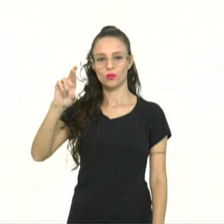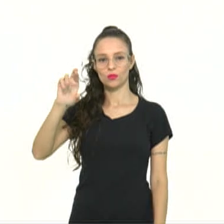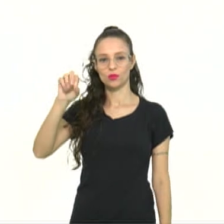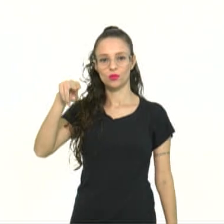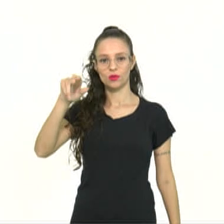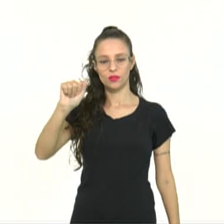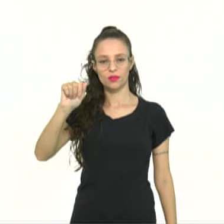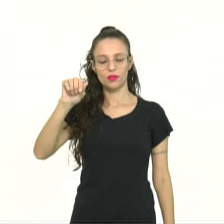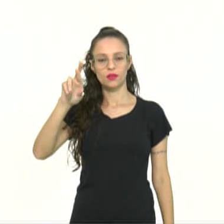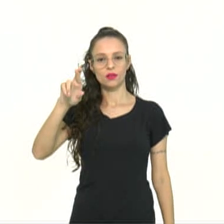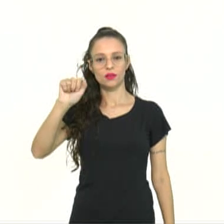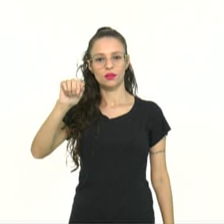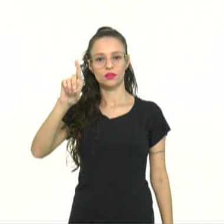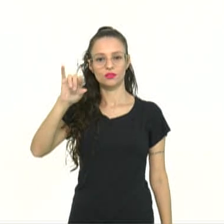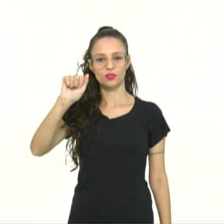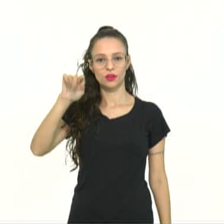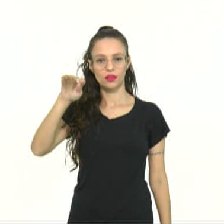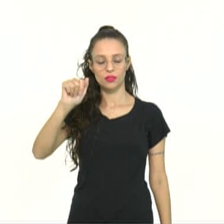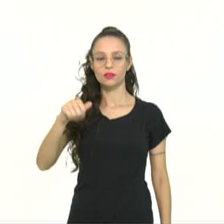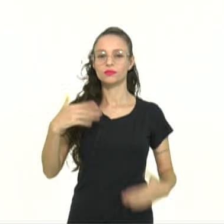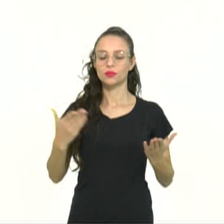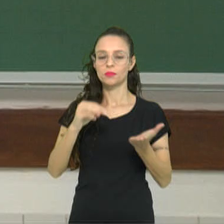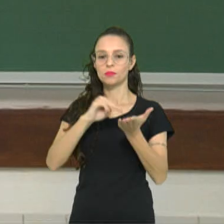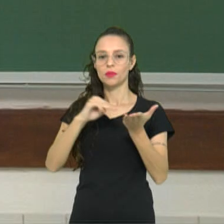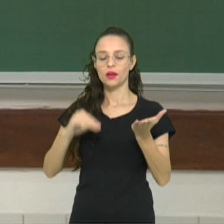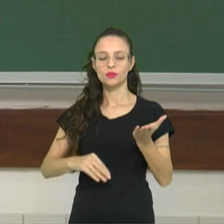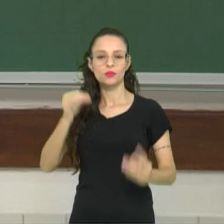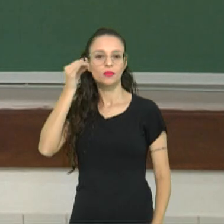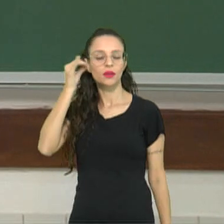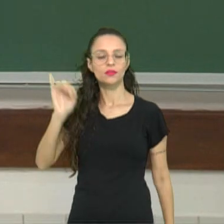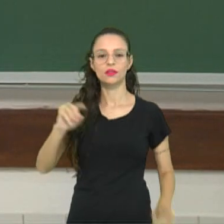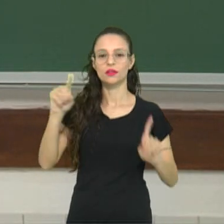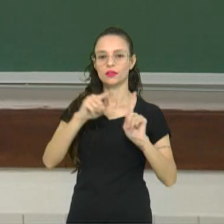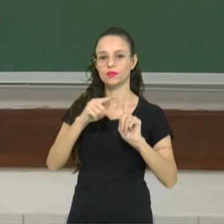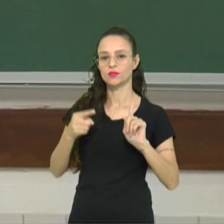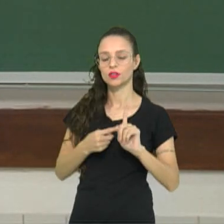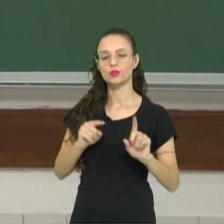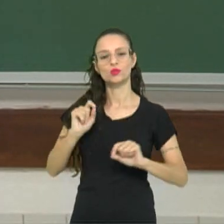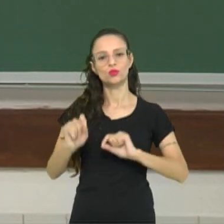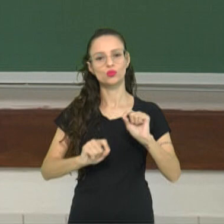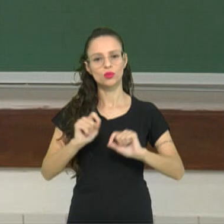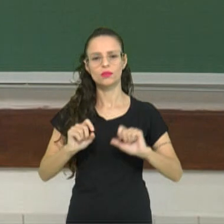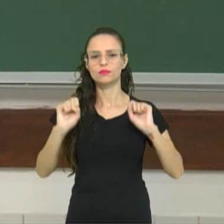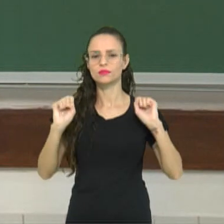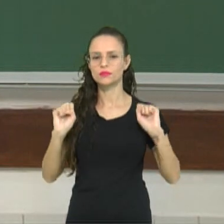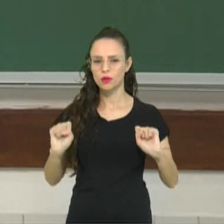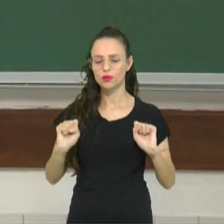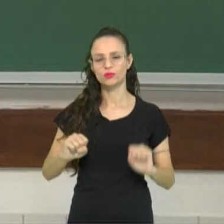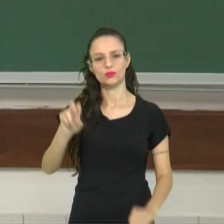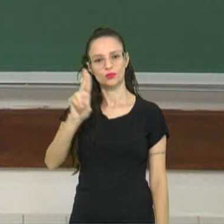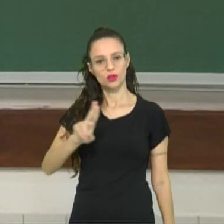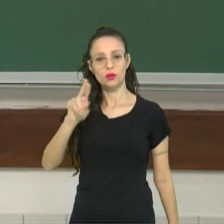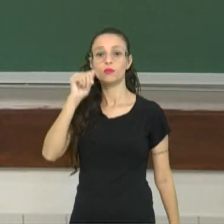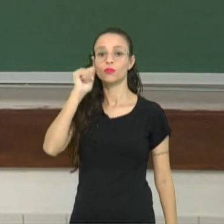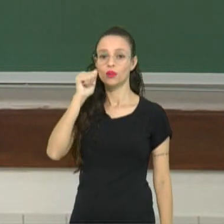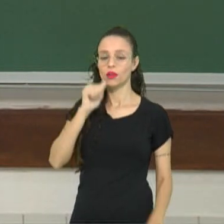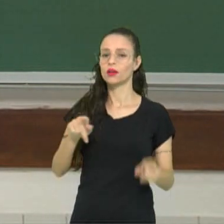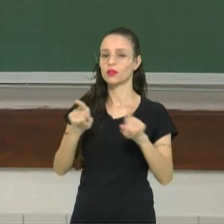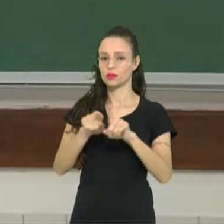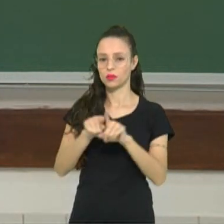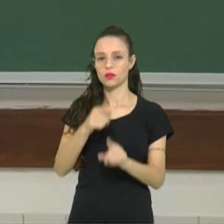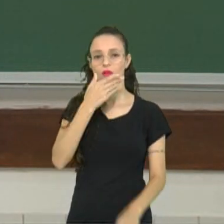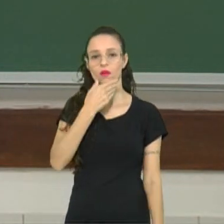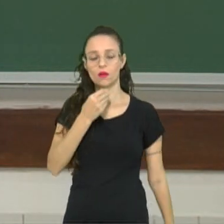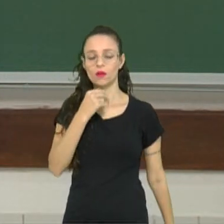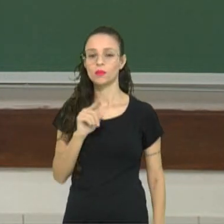radiata. Muito bem. Métodos contraceptivos. O que são esses métodos, né? São métodos que podem ser utilizados tanto por homens quanto por mulheres, com